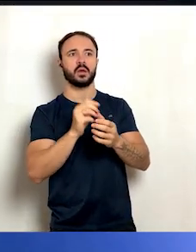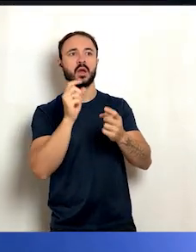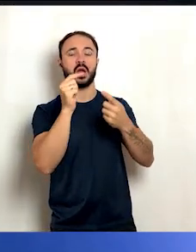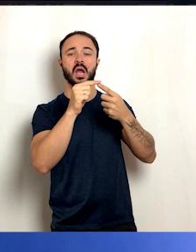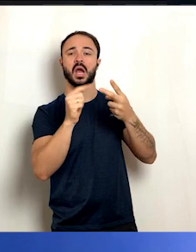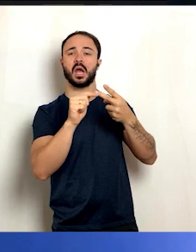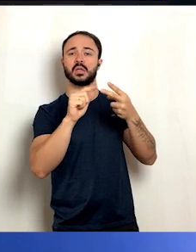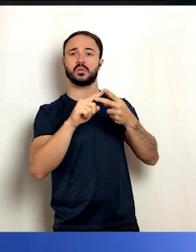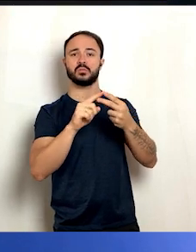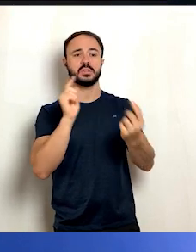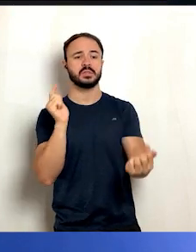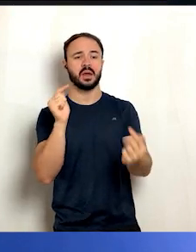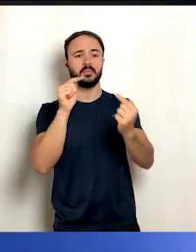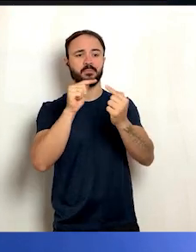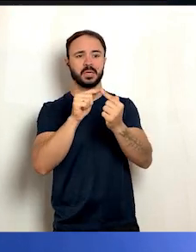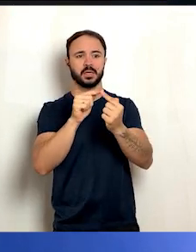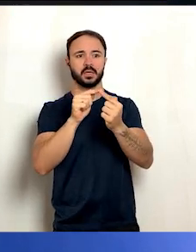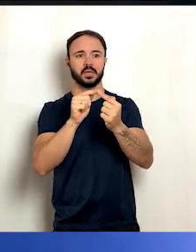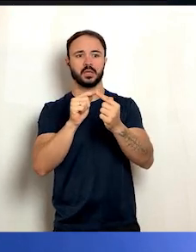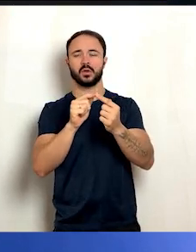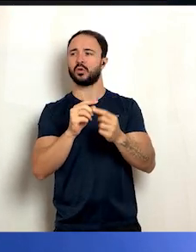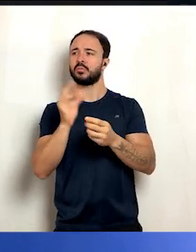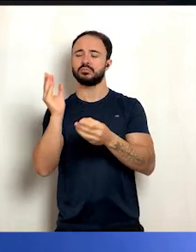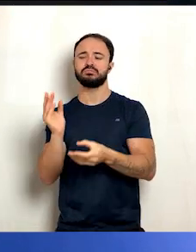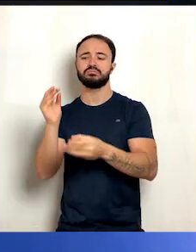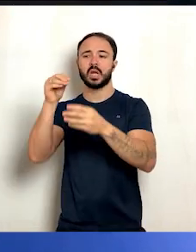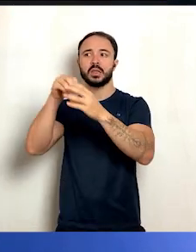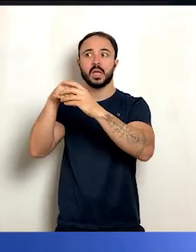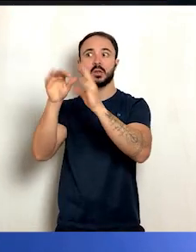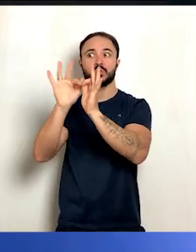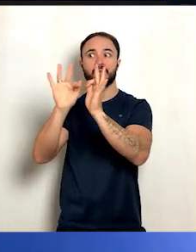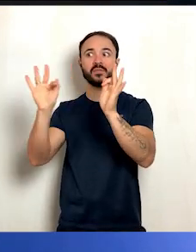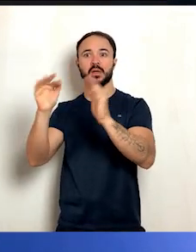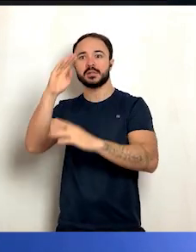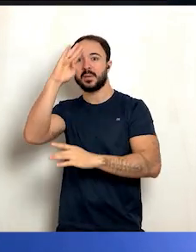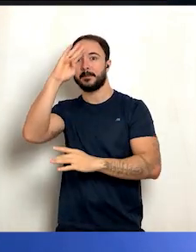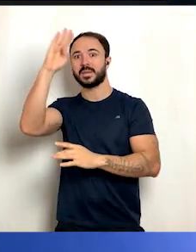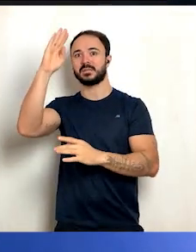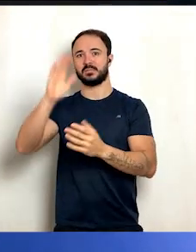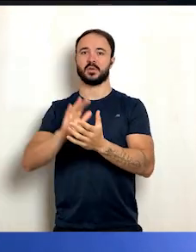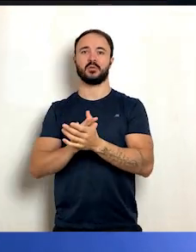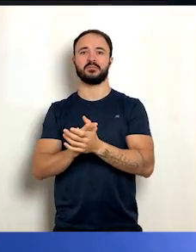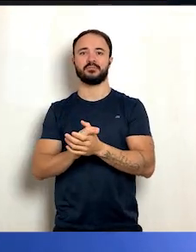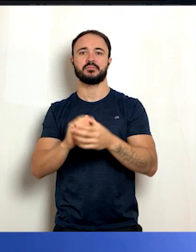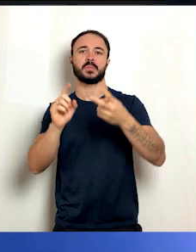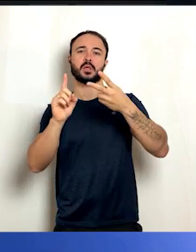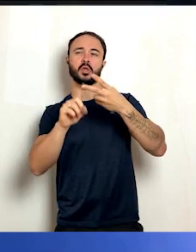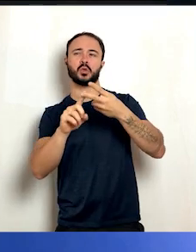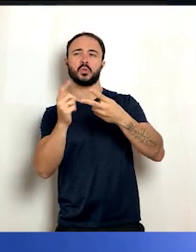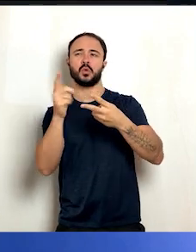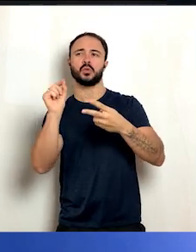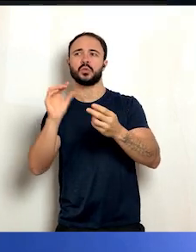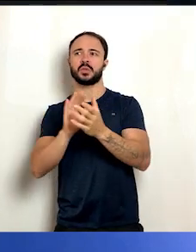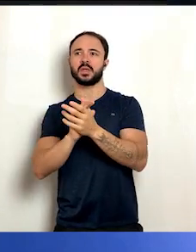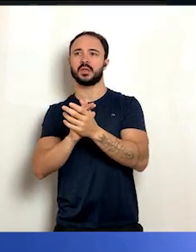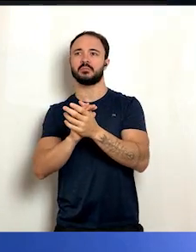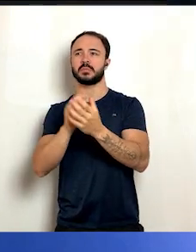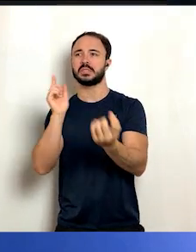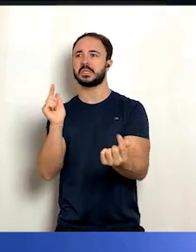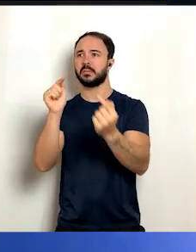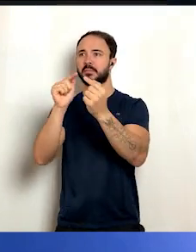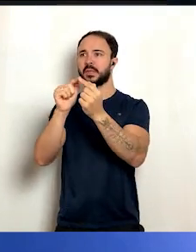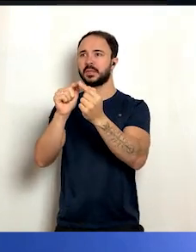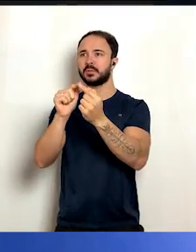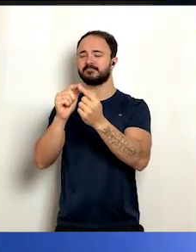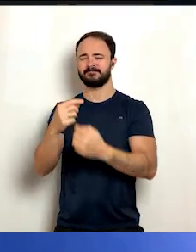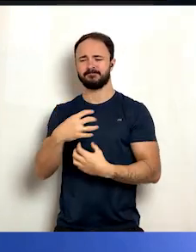núcleo do predicado, e os verbos não nocionais, também chamados de verbos de ligação, que indicam o estado de ser